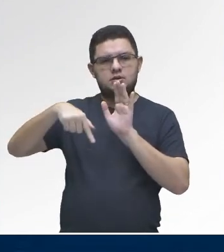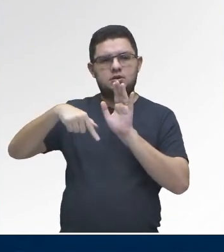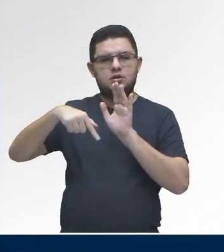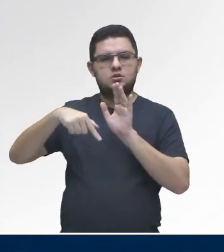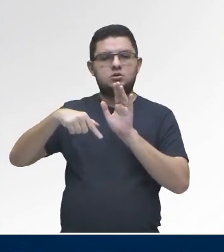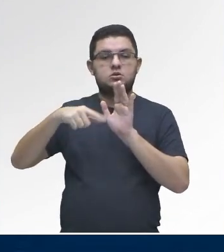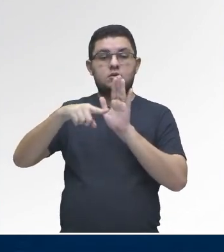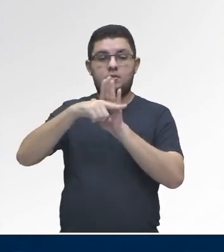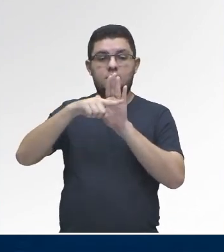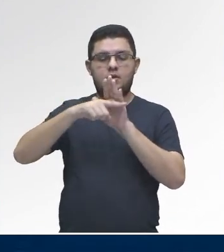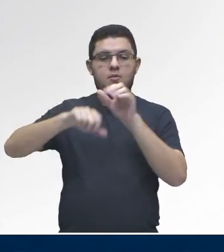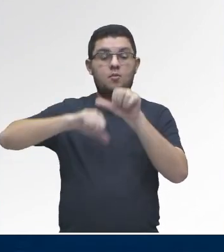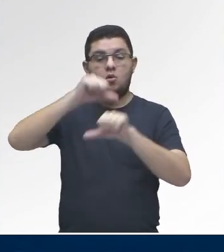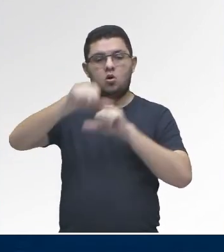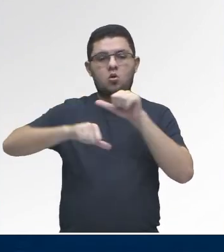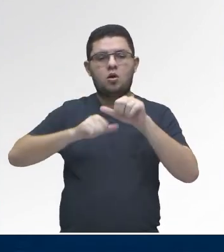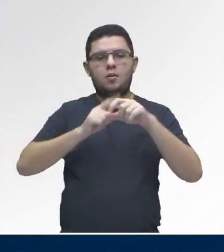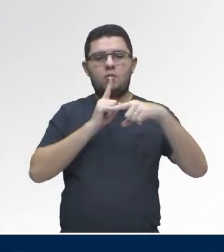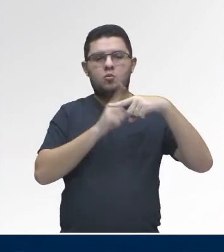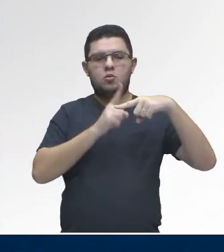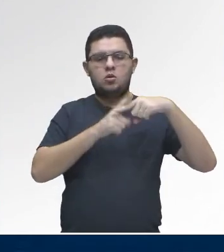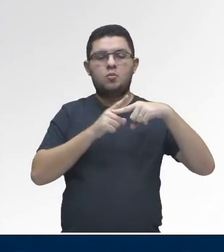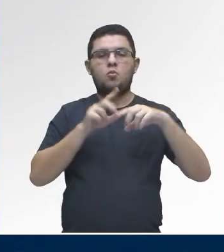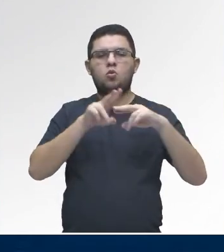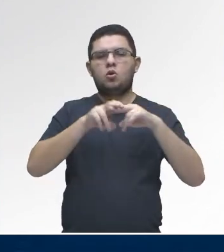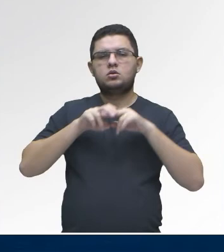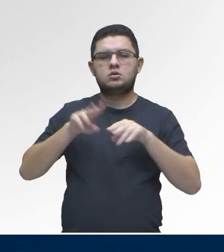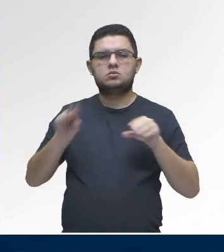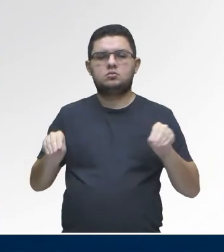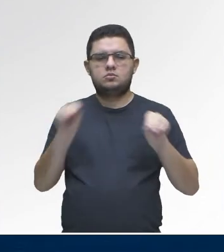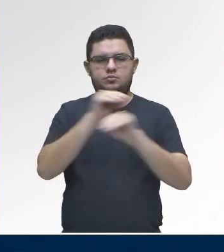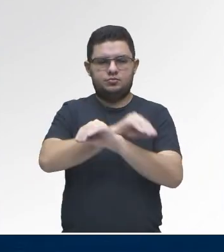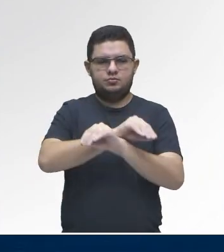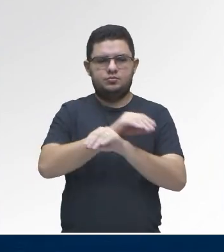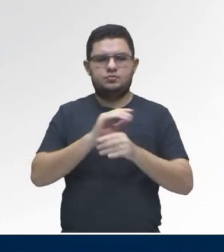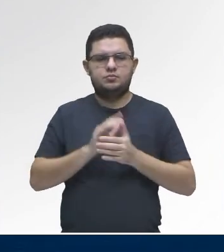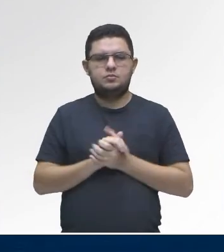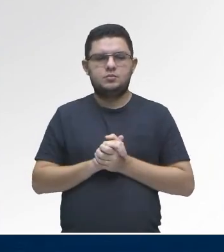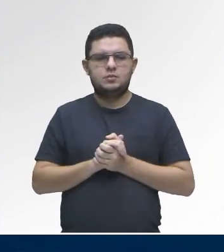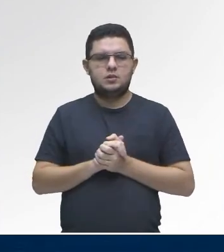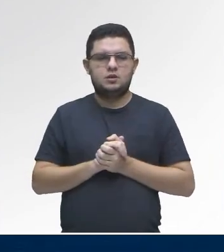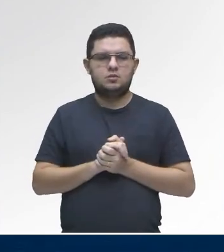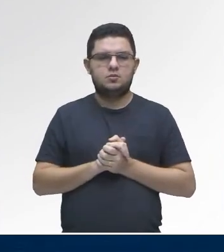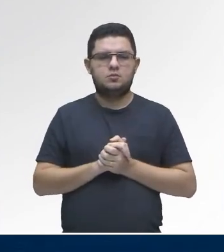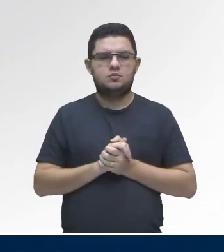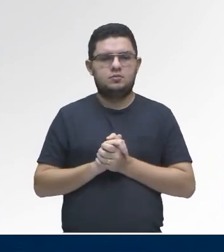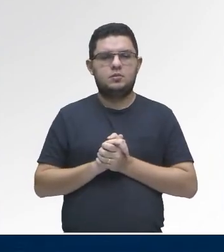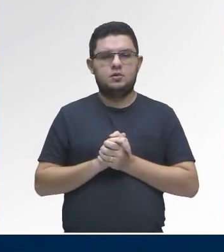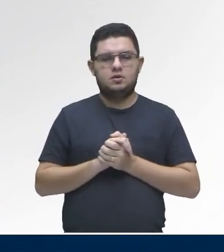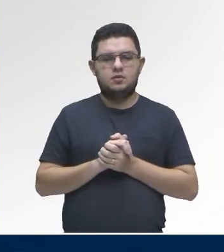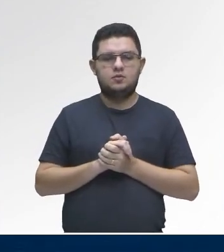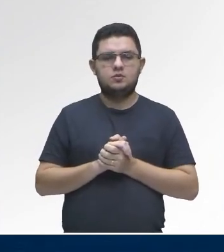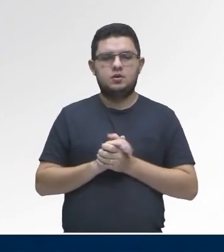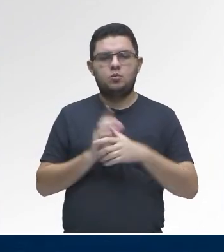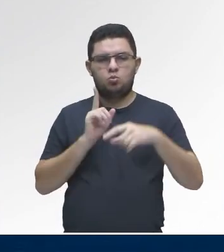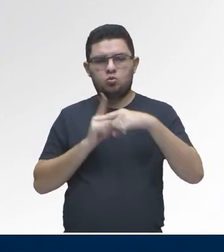ele positivo, porque ele mudou de membro. Então, eu coloco ele sendo